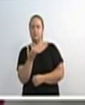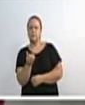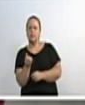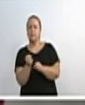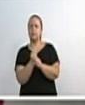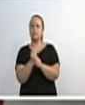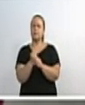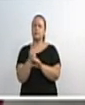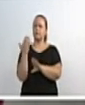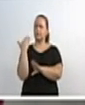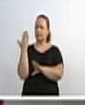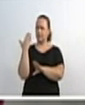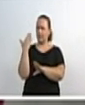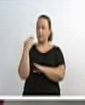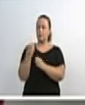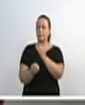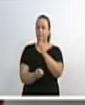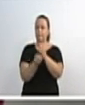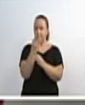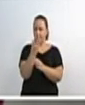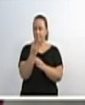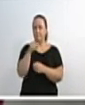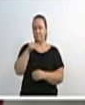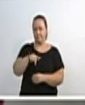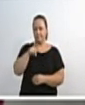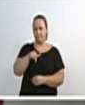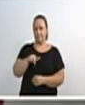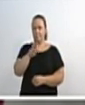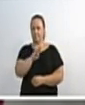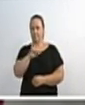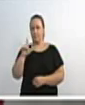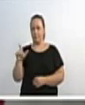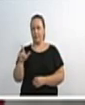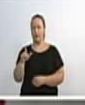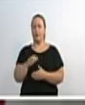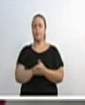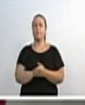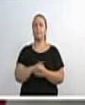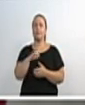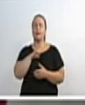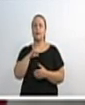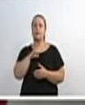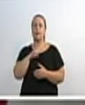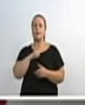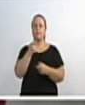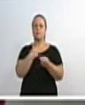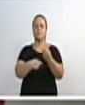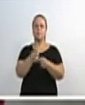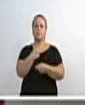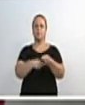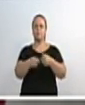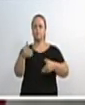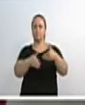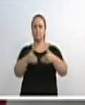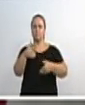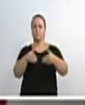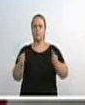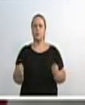atrás, quando se criou em Blumenau o orçamento participativo, que é da época do